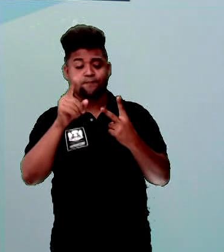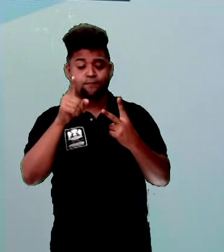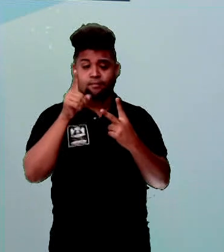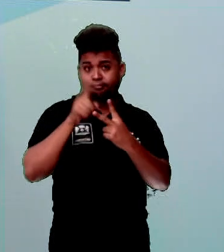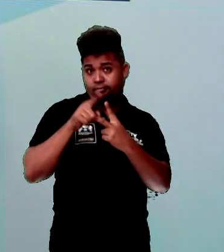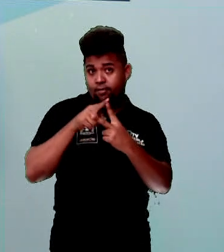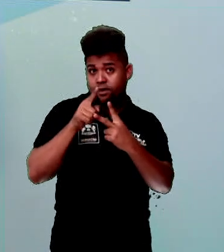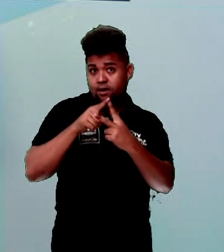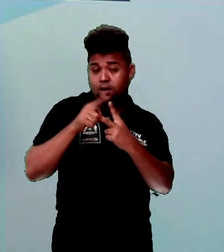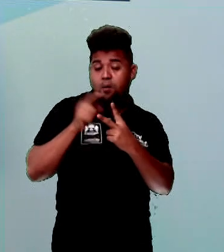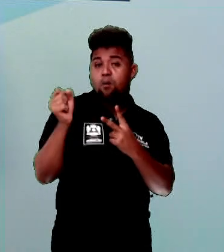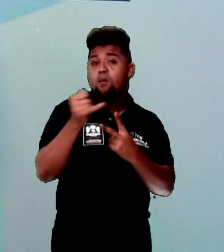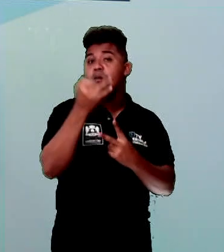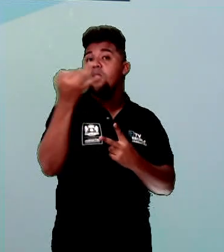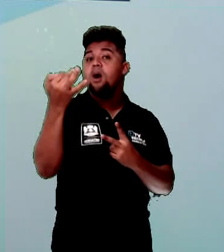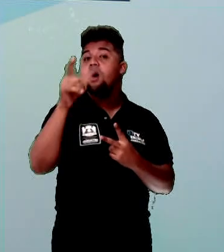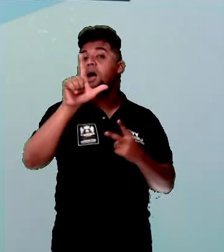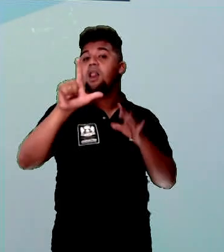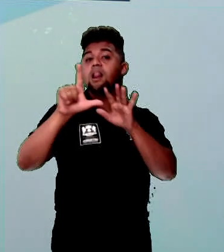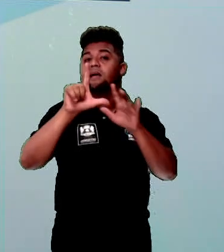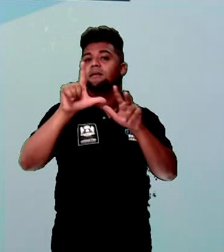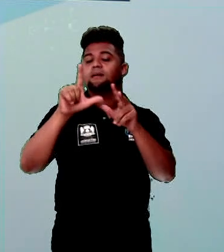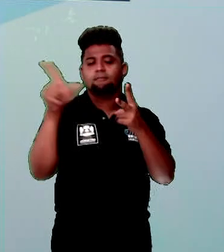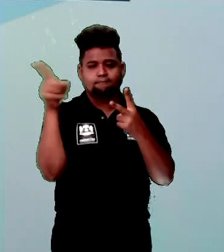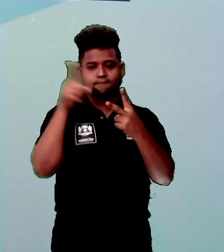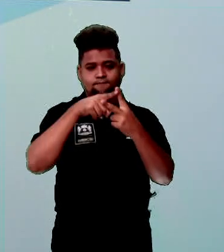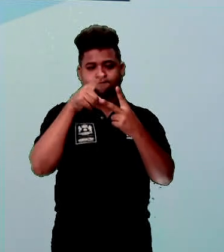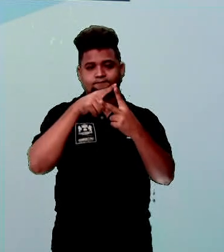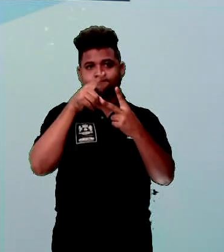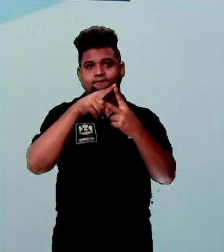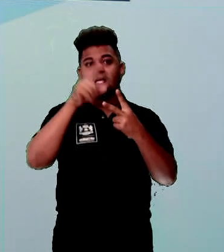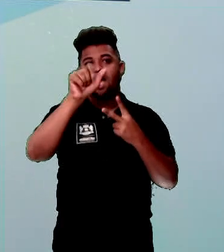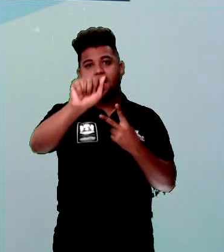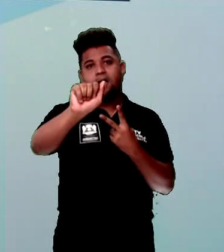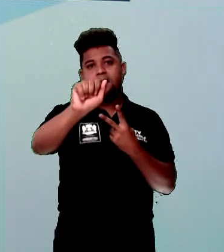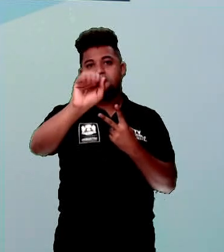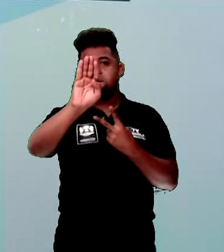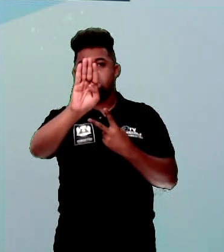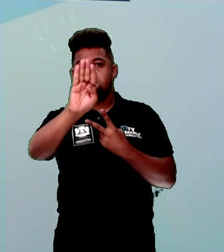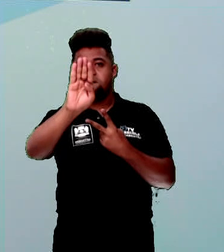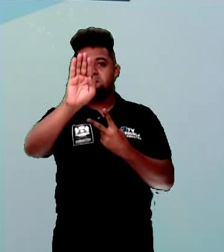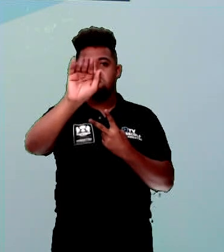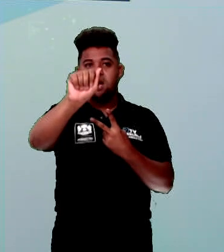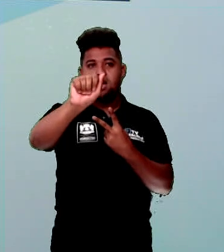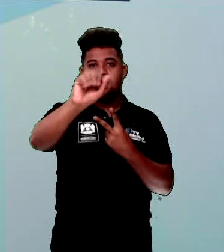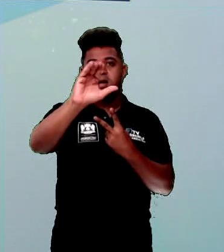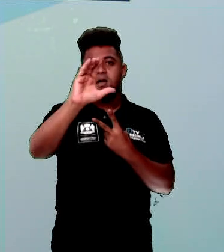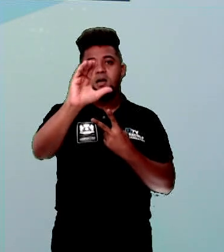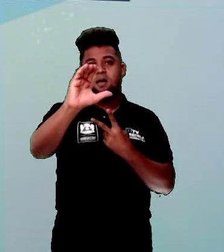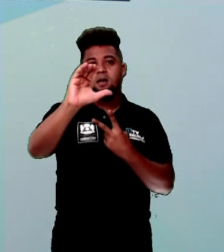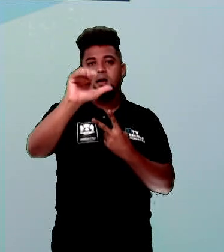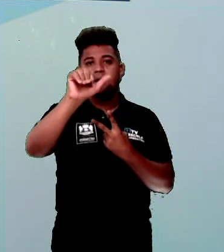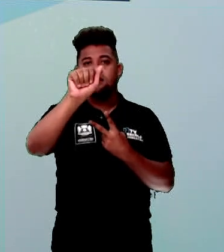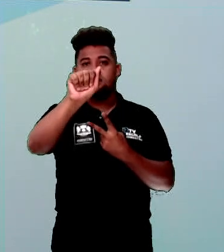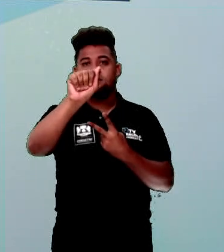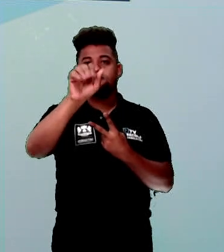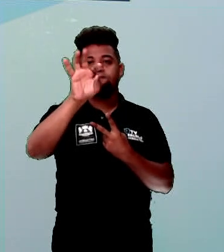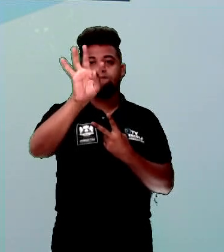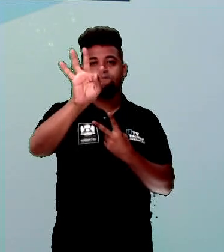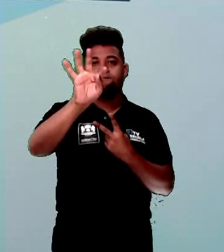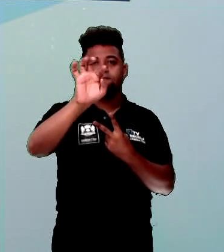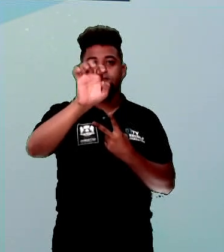letras da palavra abacateiro. A, B, A, C, A, T,